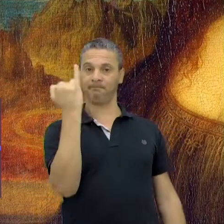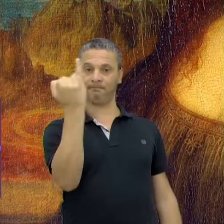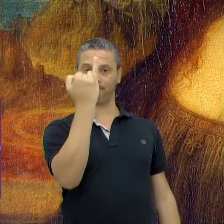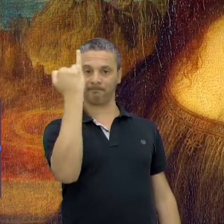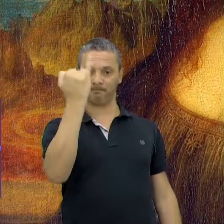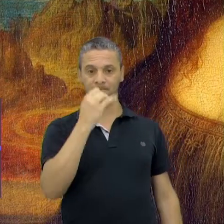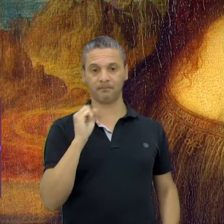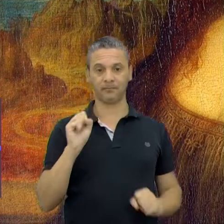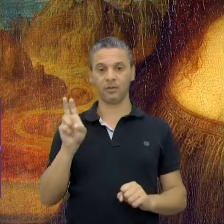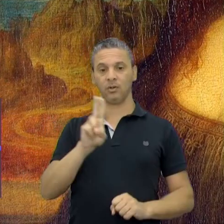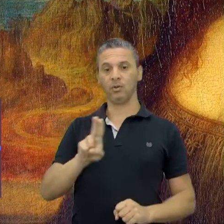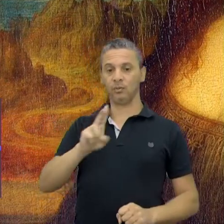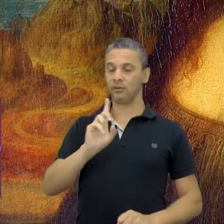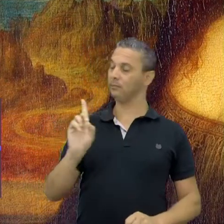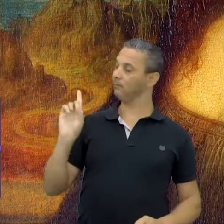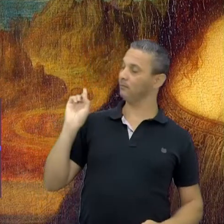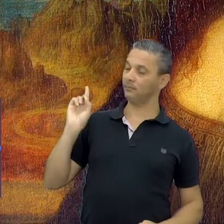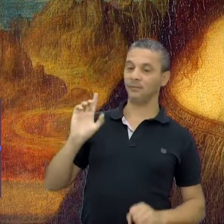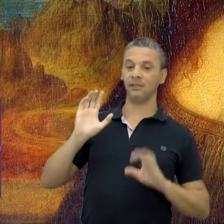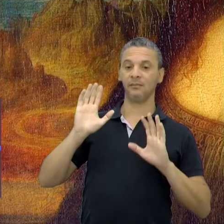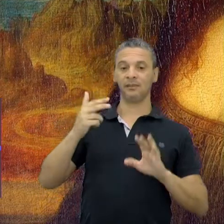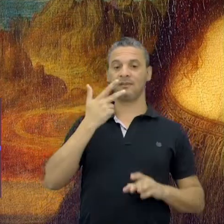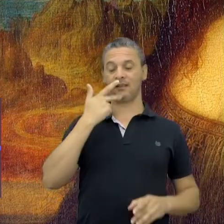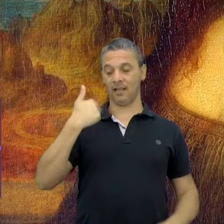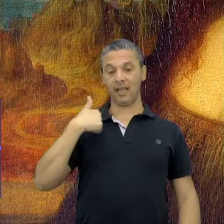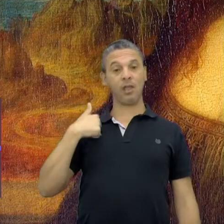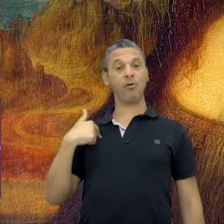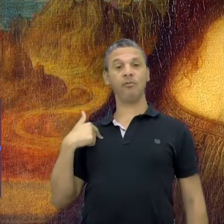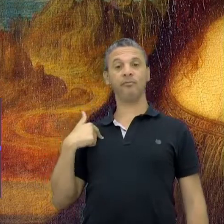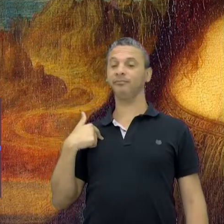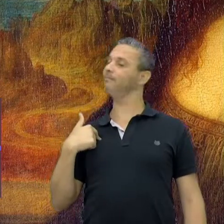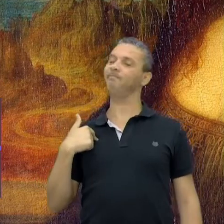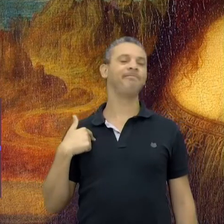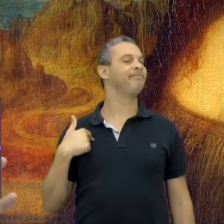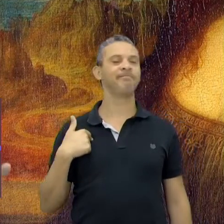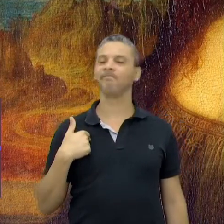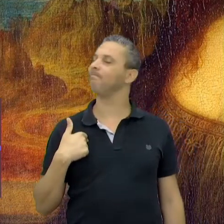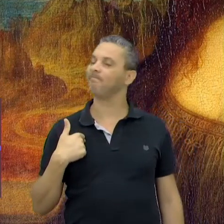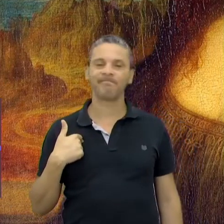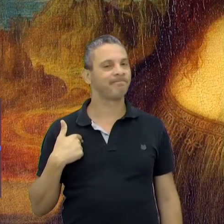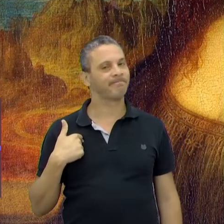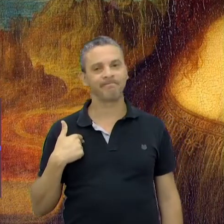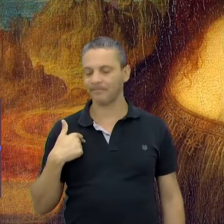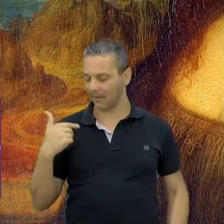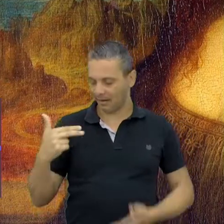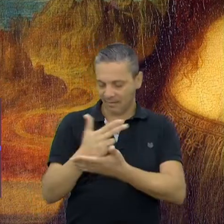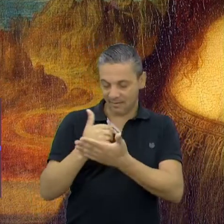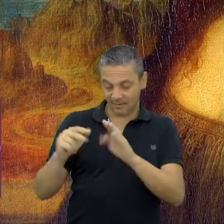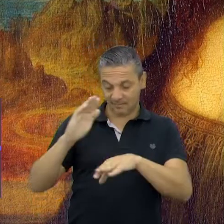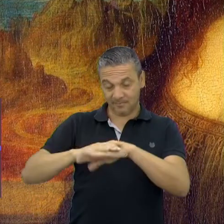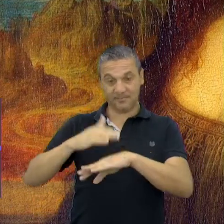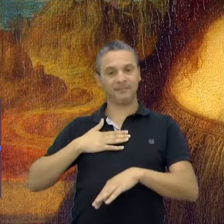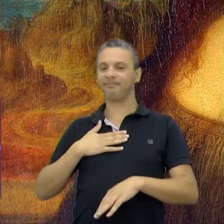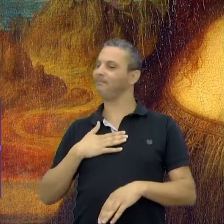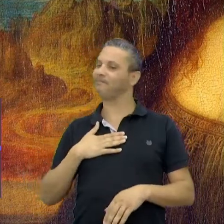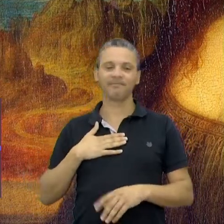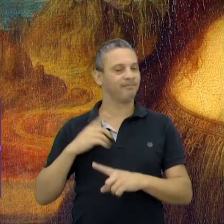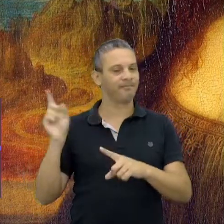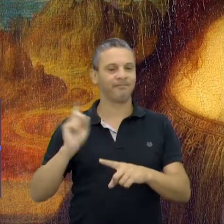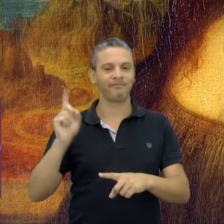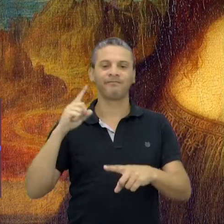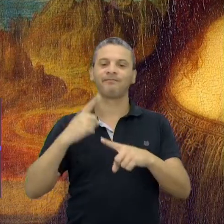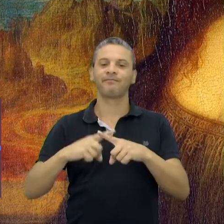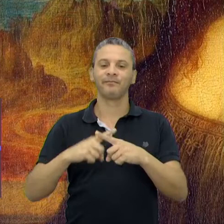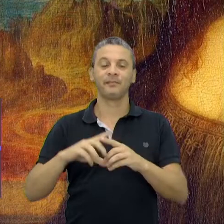Eu posso usar aqui na minha aula, mas eu não posso falar, fui eu, professor Josélio, que inventei, que desenhei e produzi a Mona Lisa. Por quê? Isso é